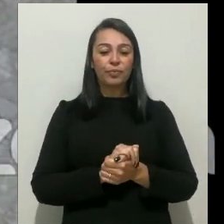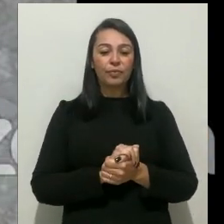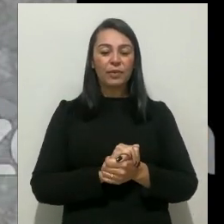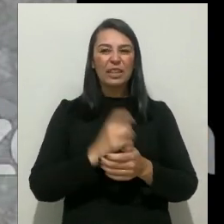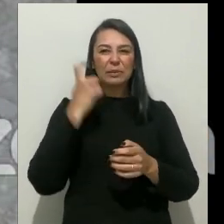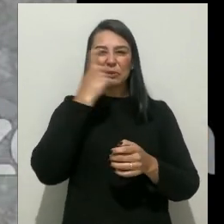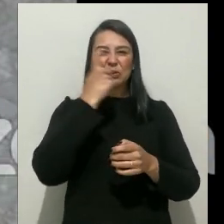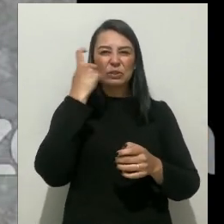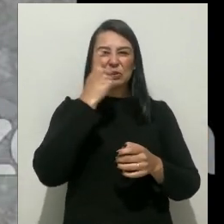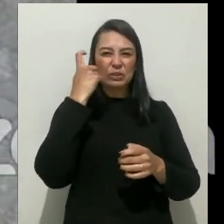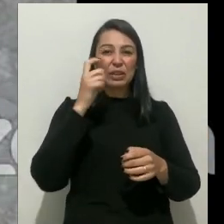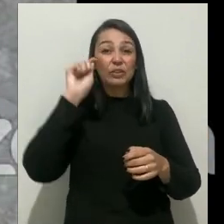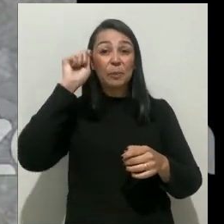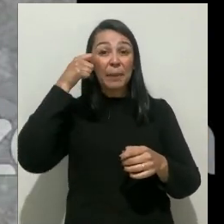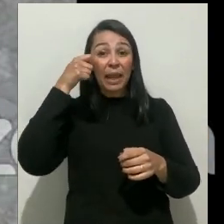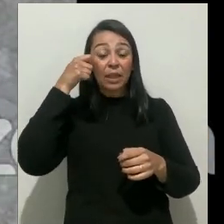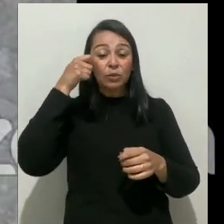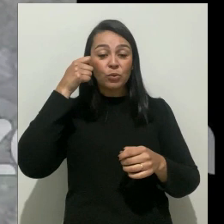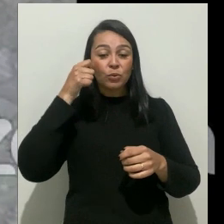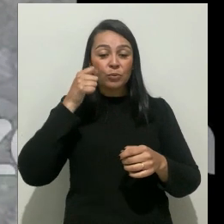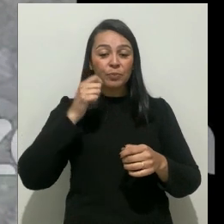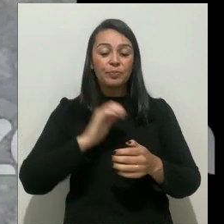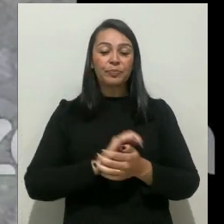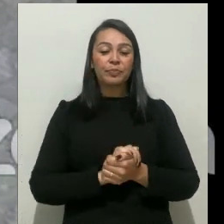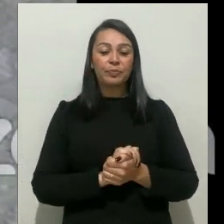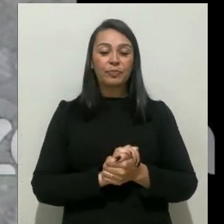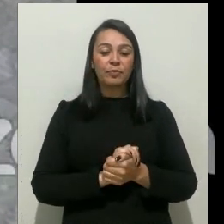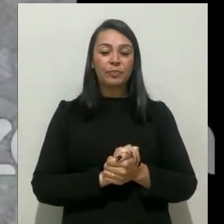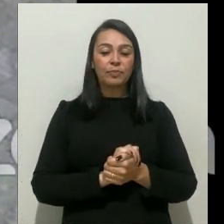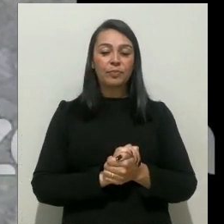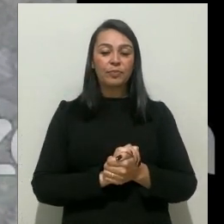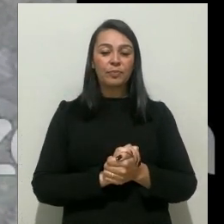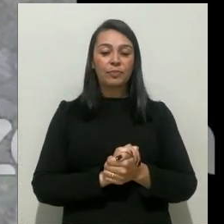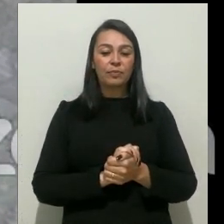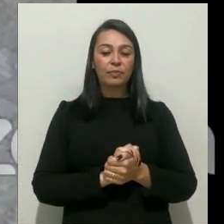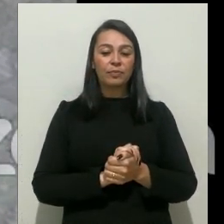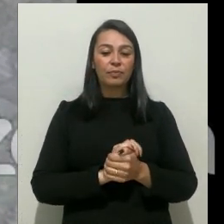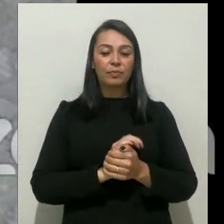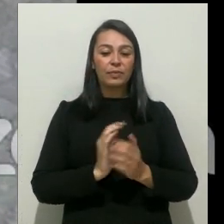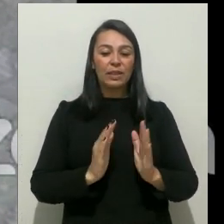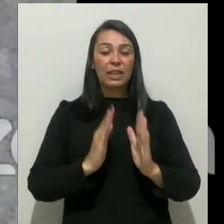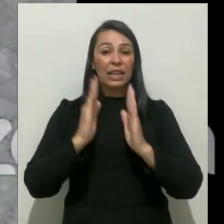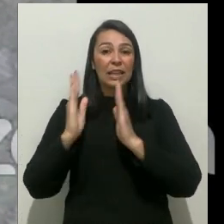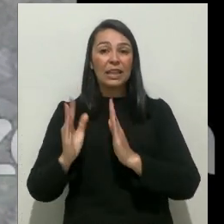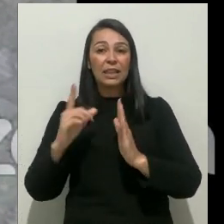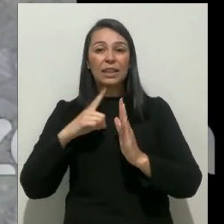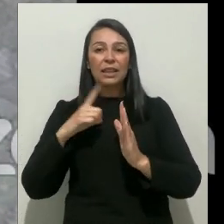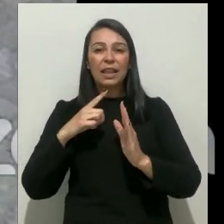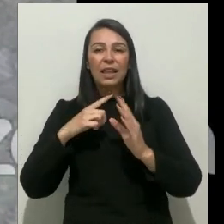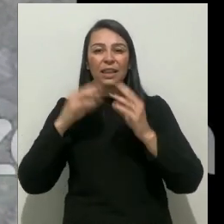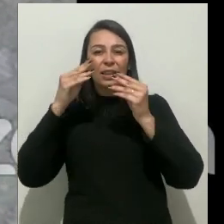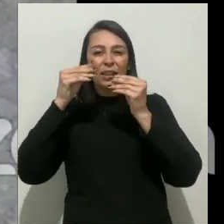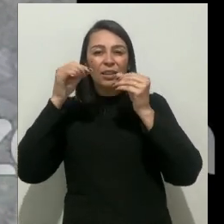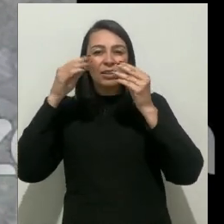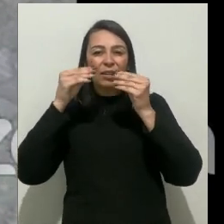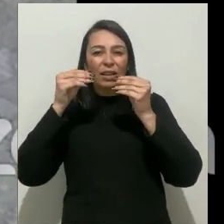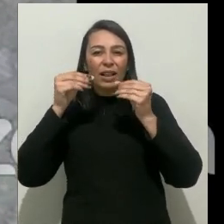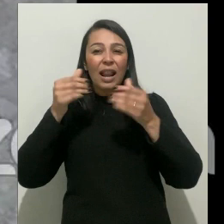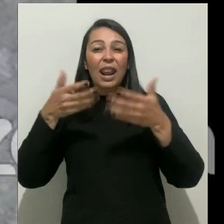De preto dentro do olho dele. E aqui tem uma leve sombra que não foi